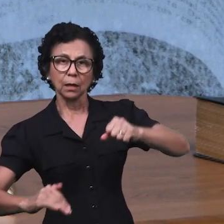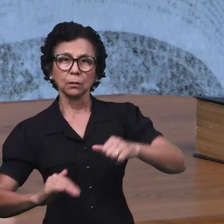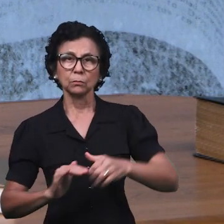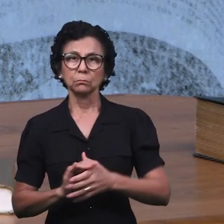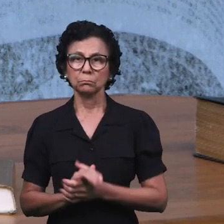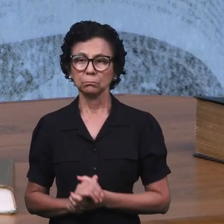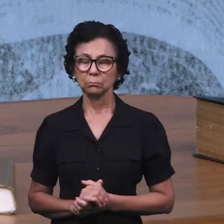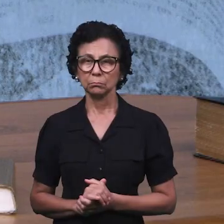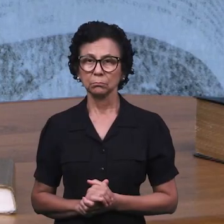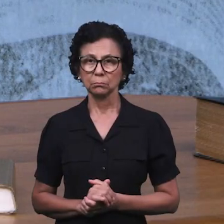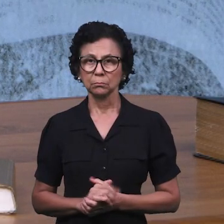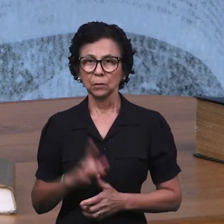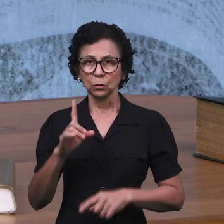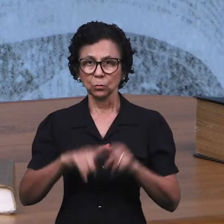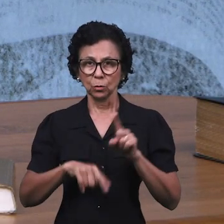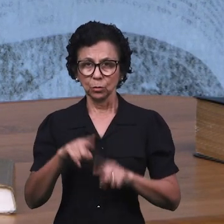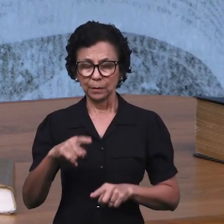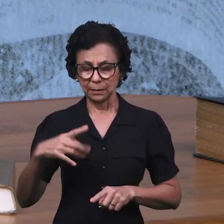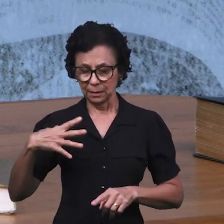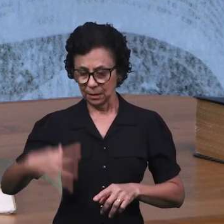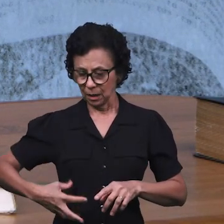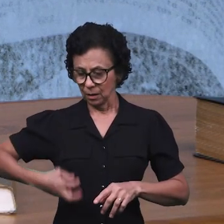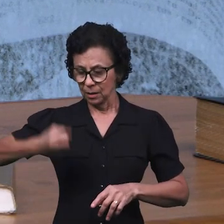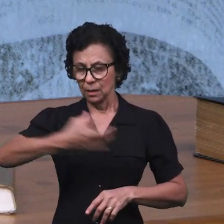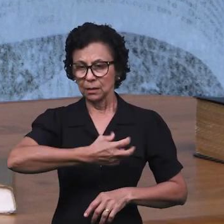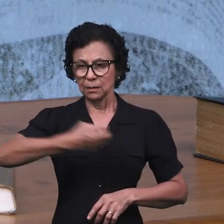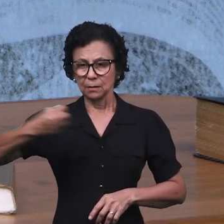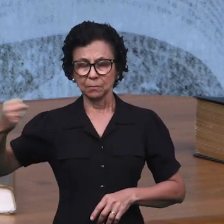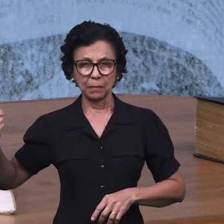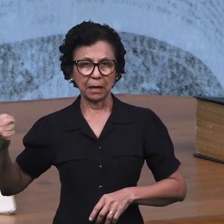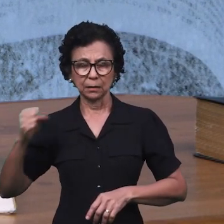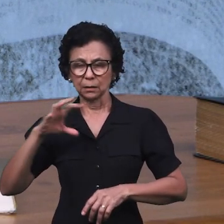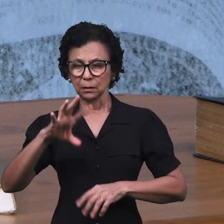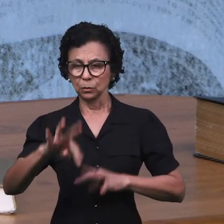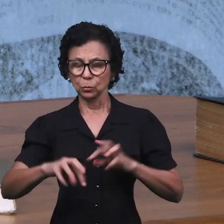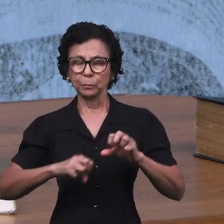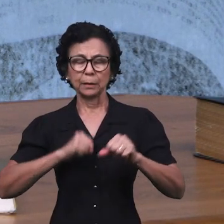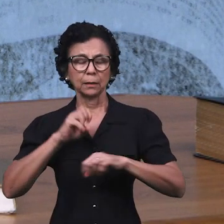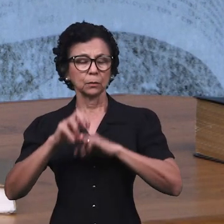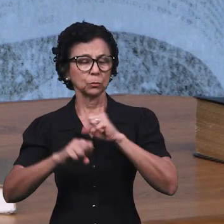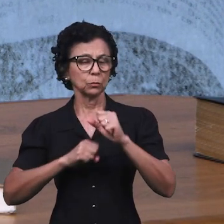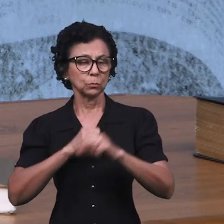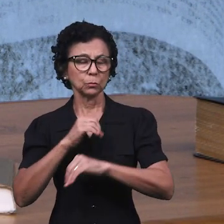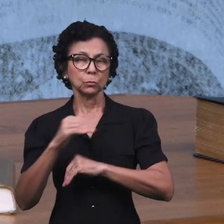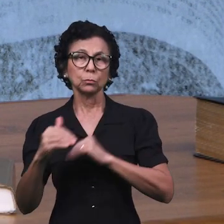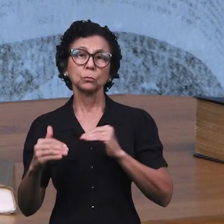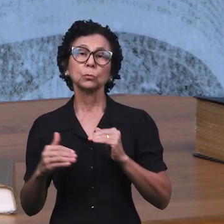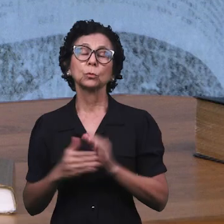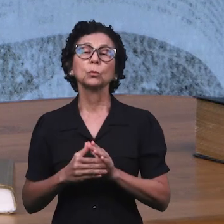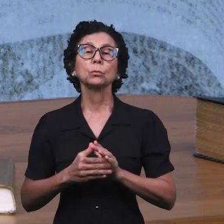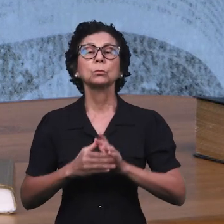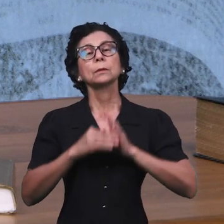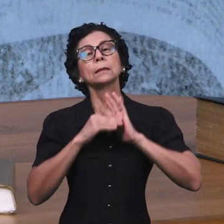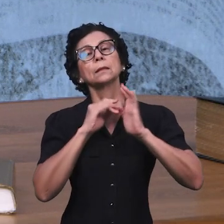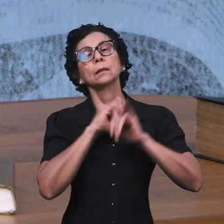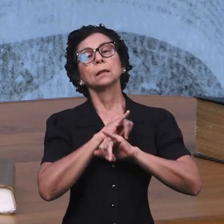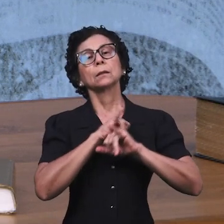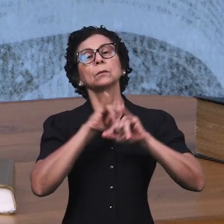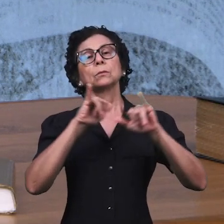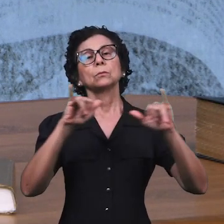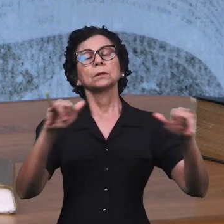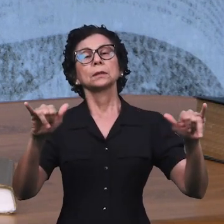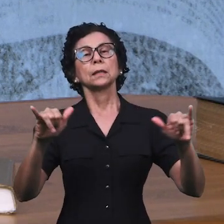armas e enviaram pela terra dos filisteus em redor a anunciá-lo no templo dos